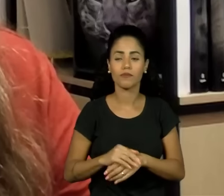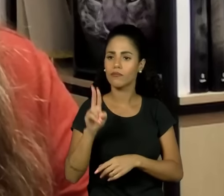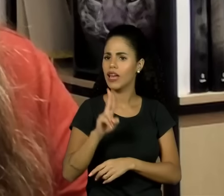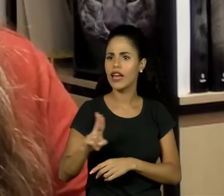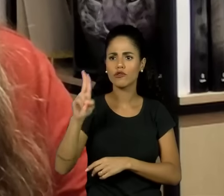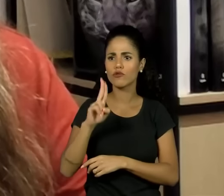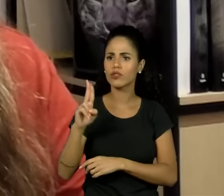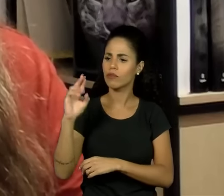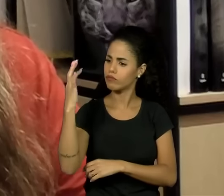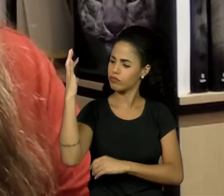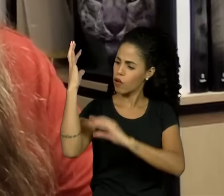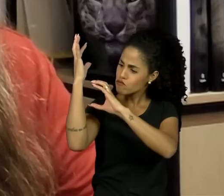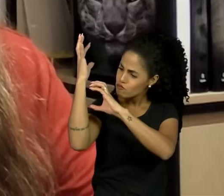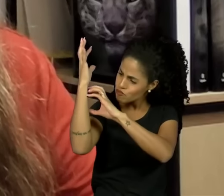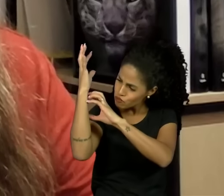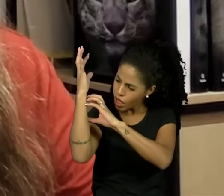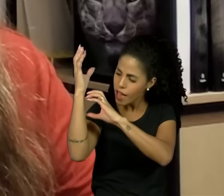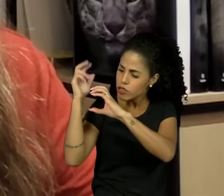várias funções,